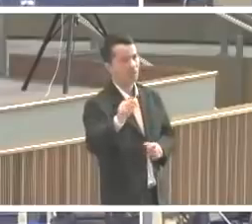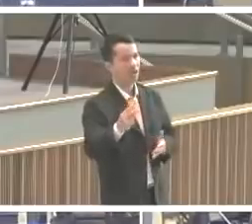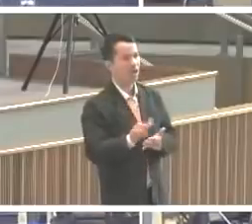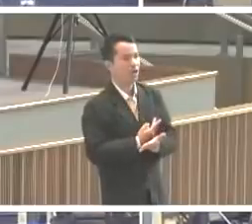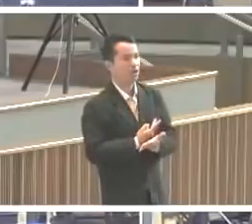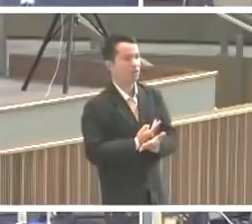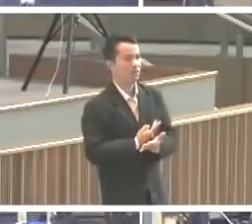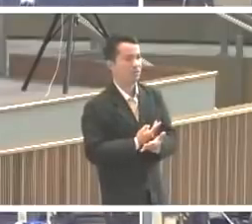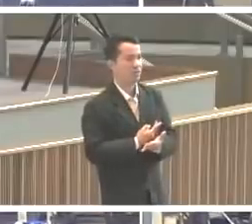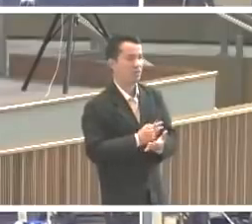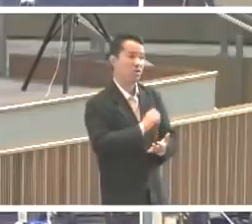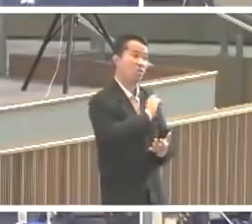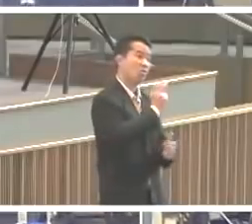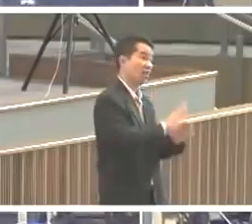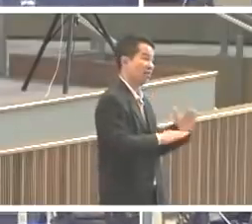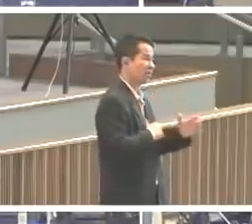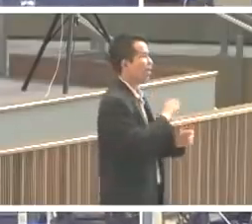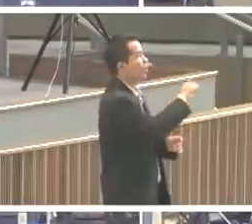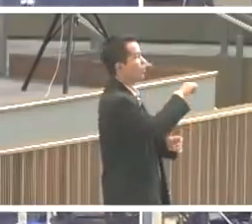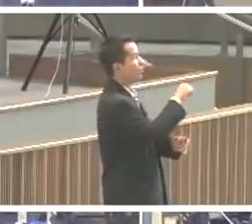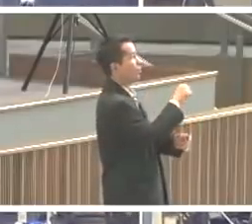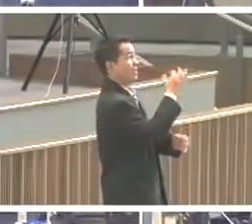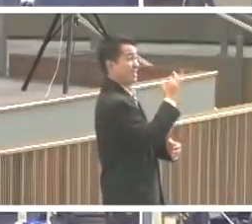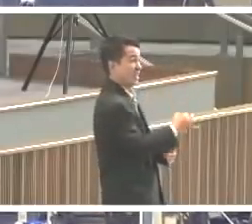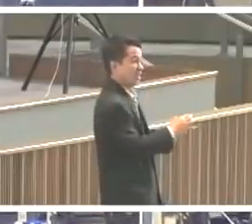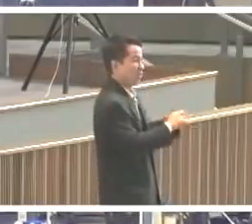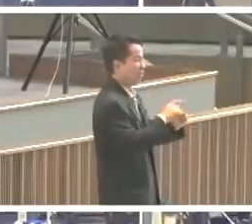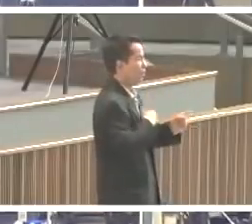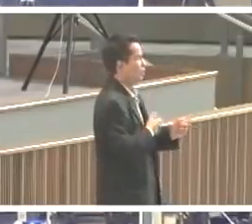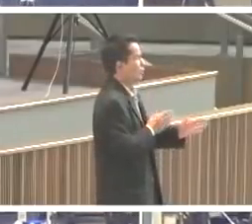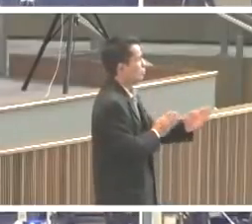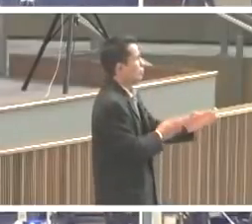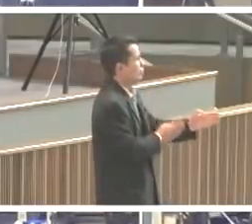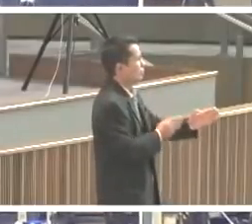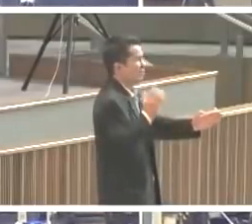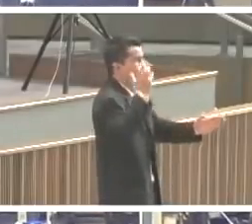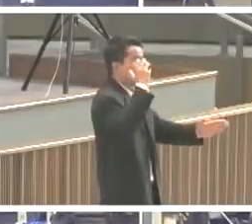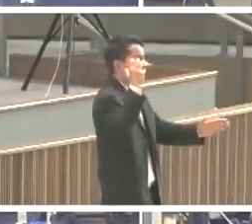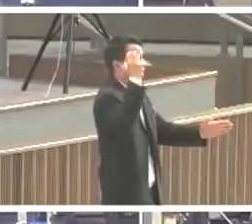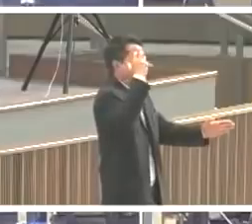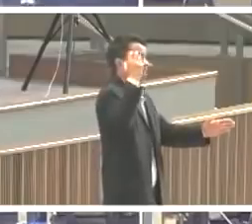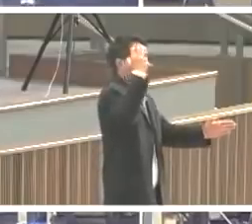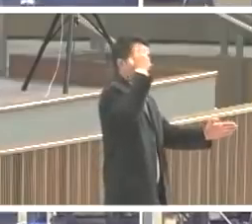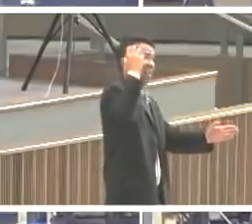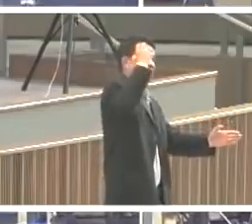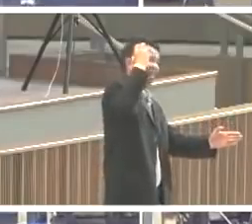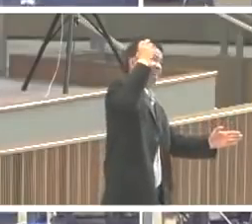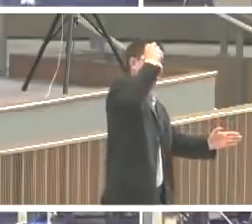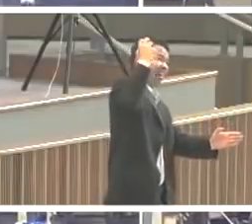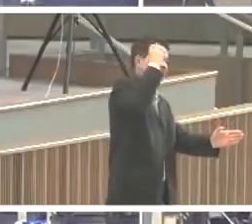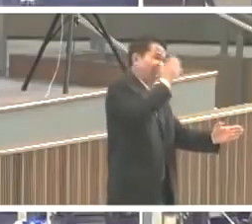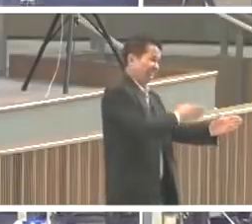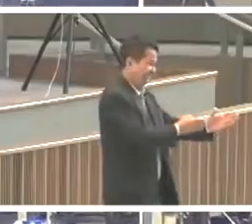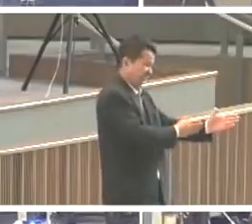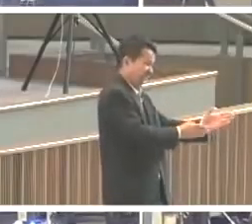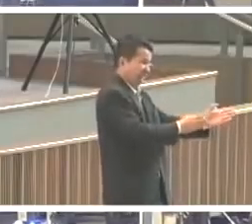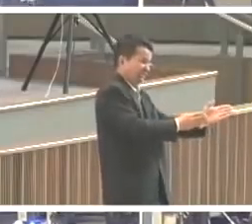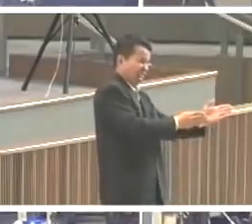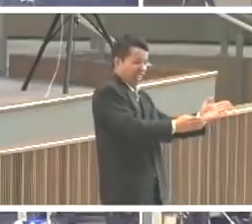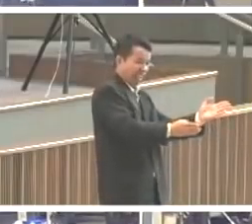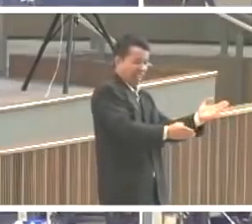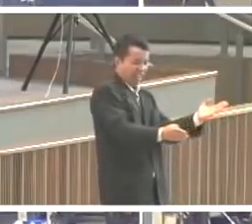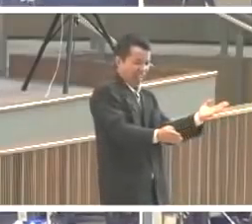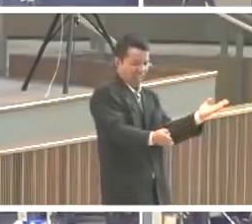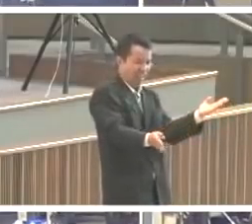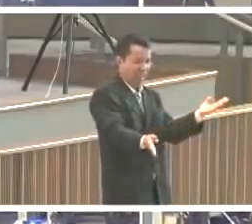quando vêm as lutas e provações, e fogem do tempo da intervenção de Deus